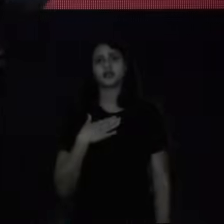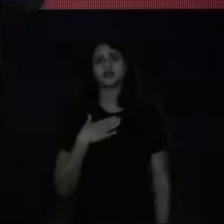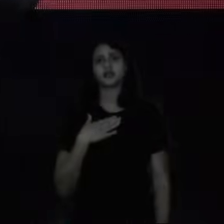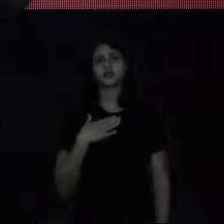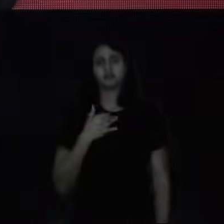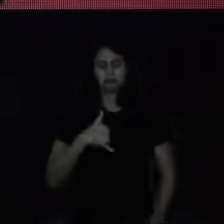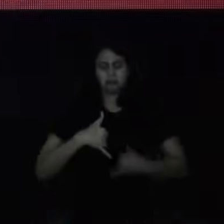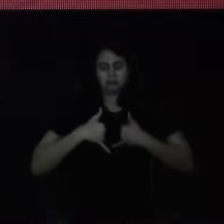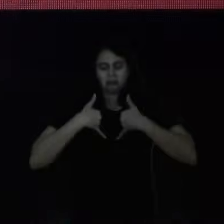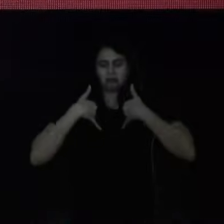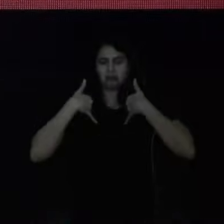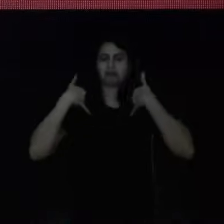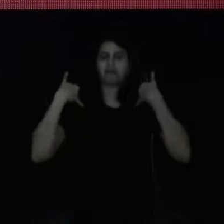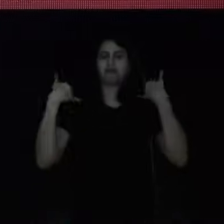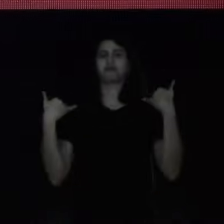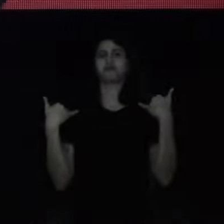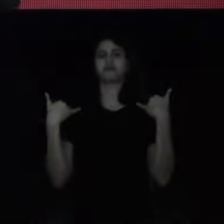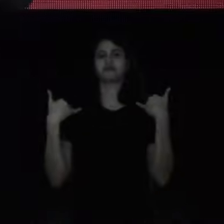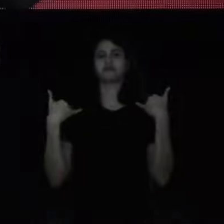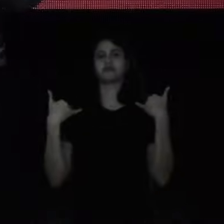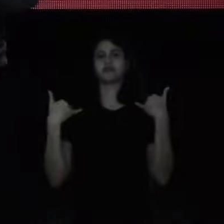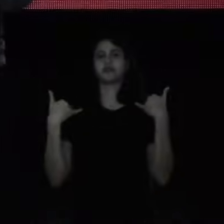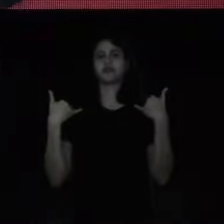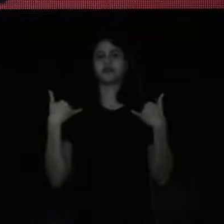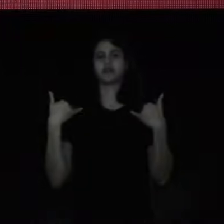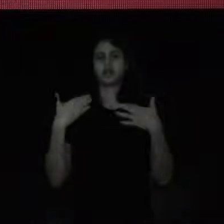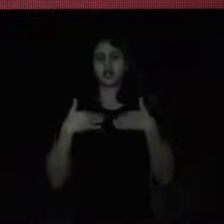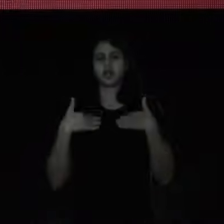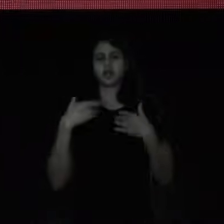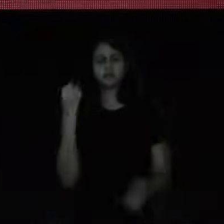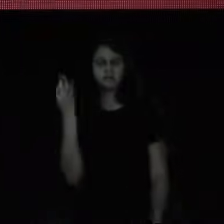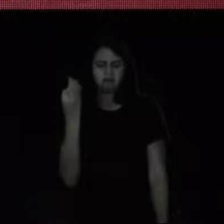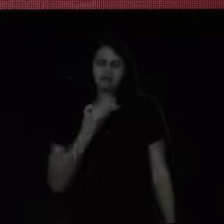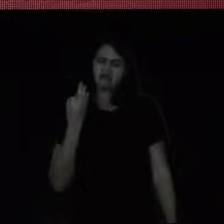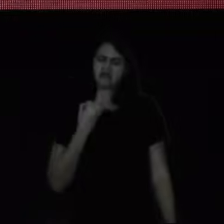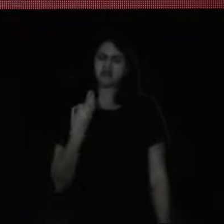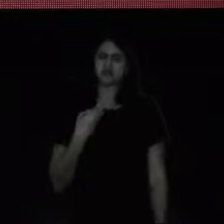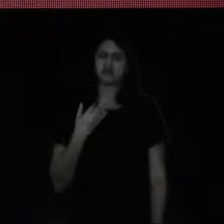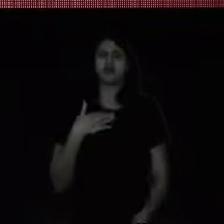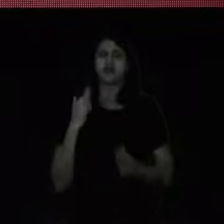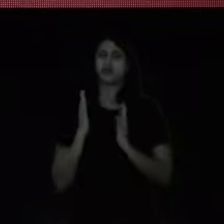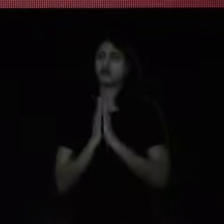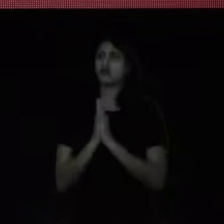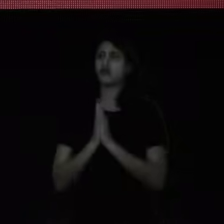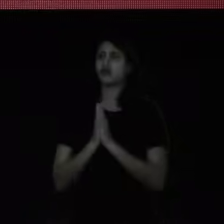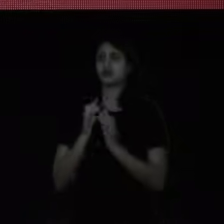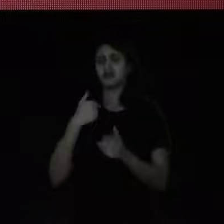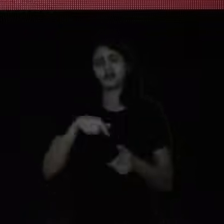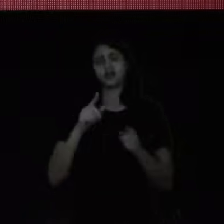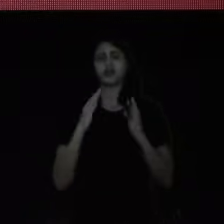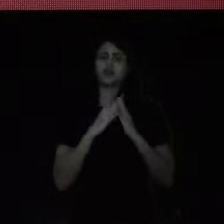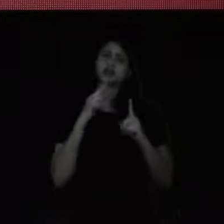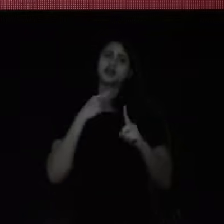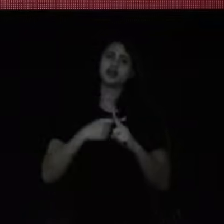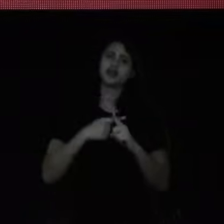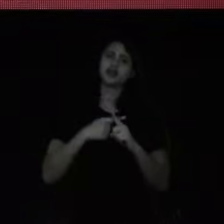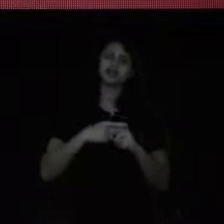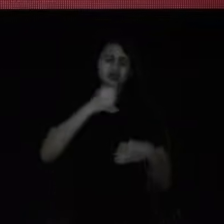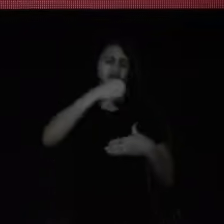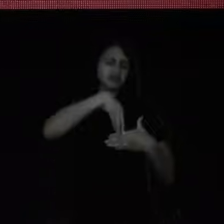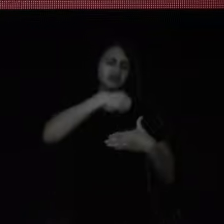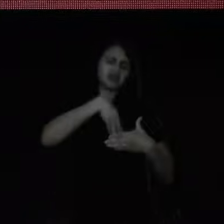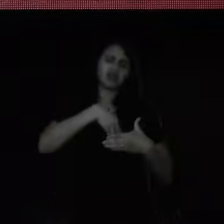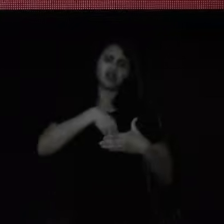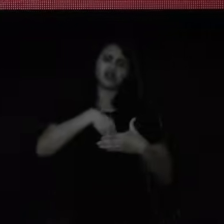prepotente, eu sempre me achei perfeito. Eu fazia minhas orações, eu ia à igreja, eu dizimava, eu fiz